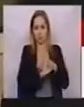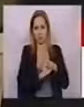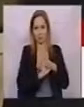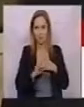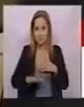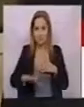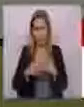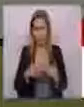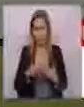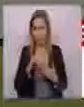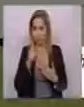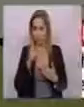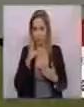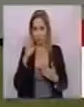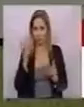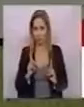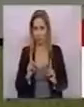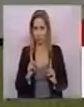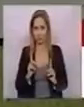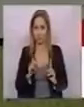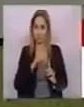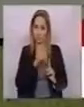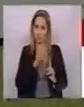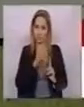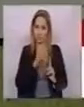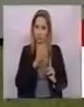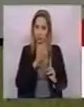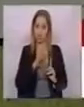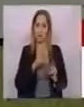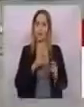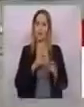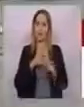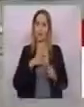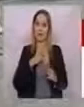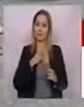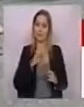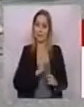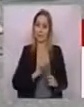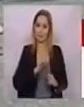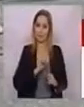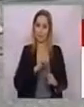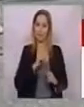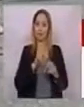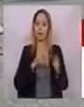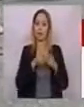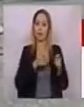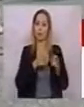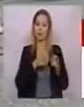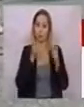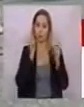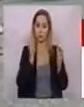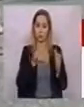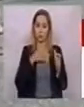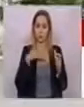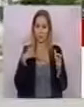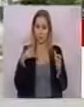situações não podem acontecer. Caso que já mereceu reparos da entidade reguladora da saúde, mas que ainda está em fase de inquérito judicial. O